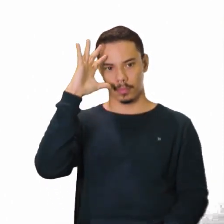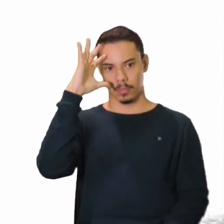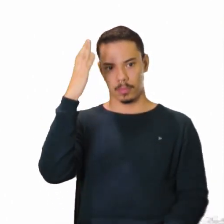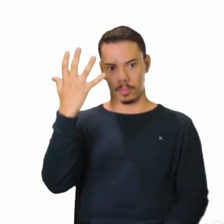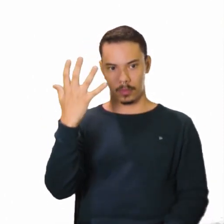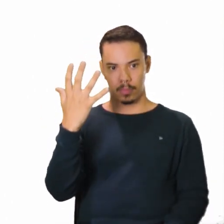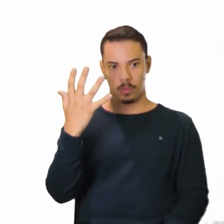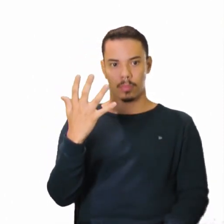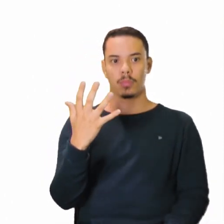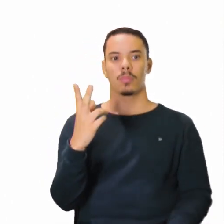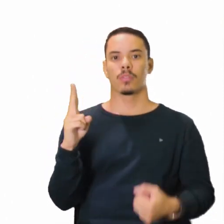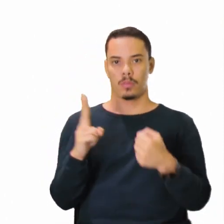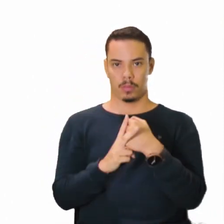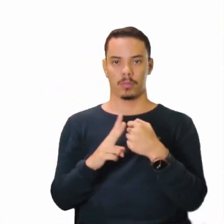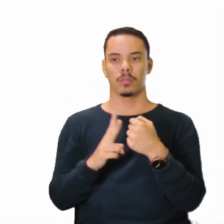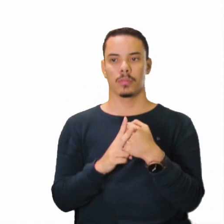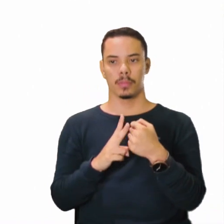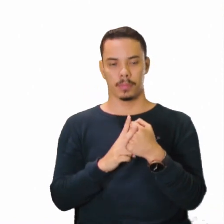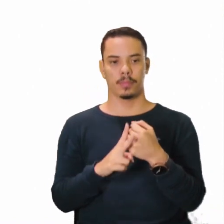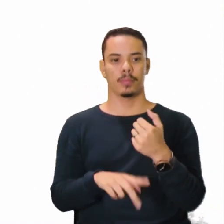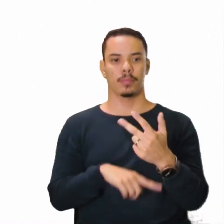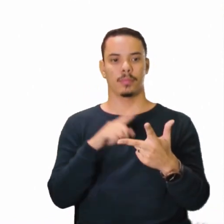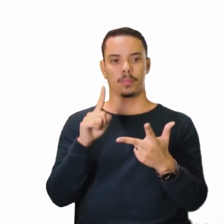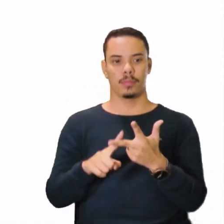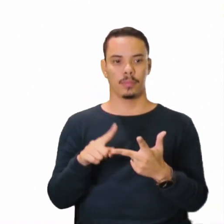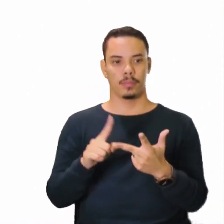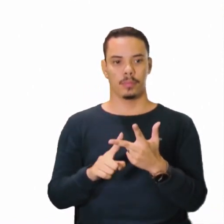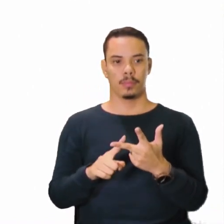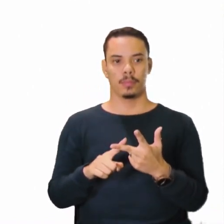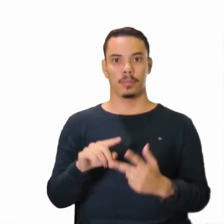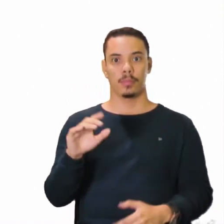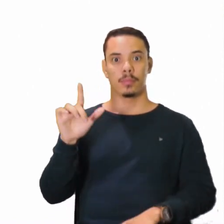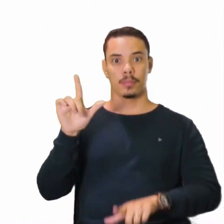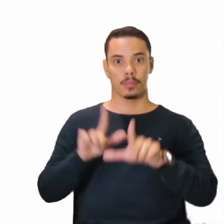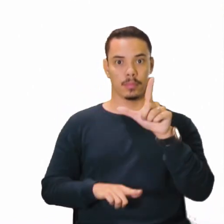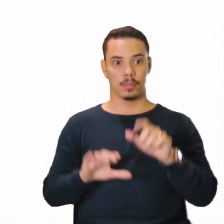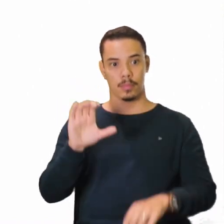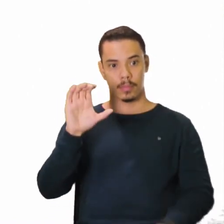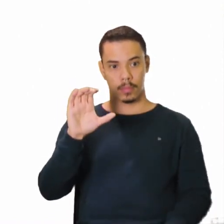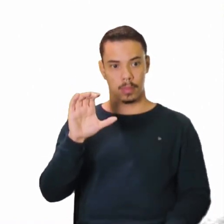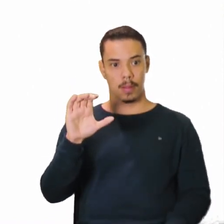natureza? Choveu. Na oração da letra C,